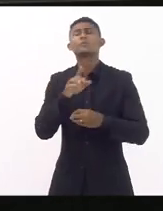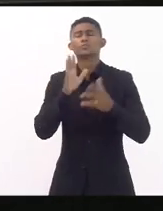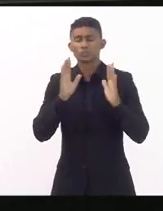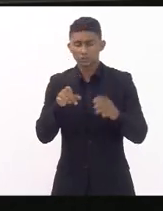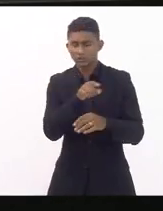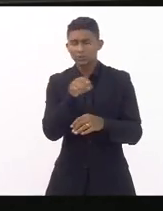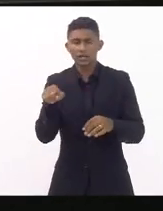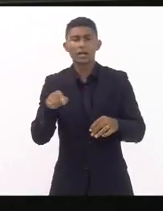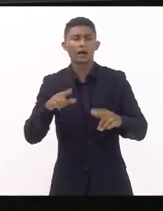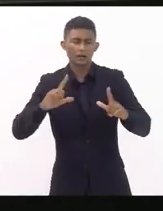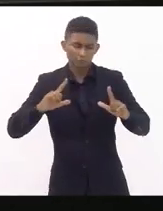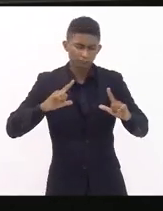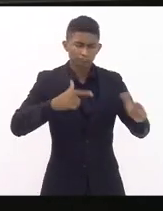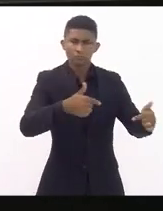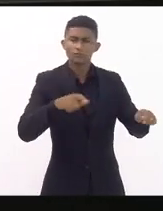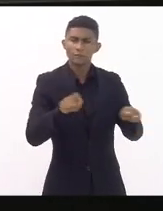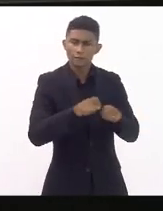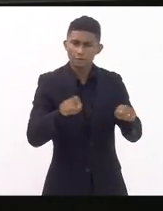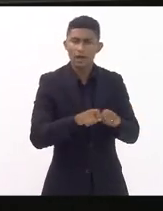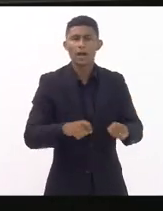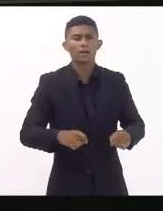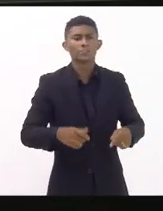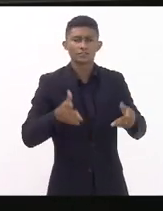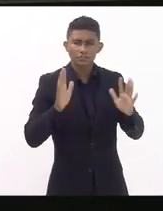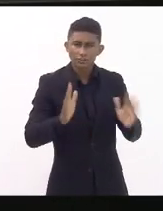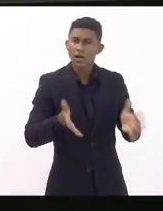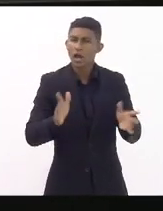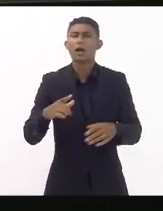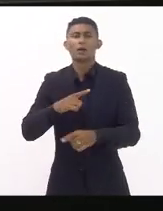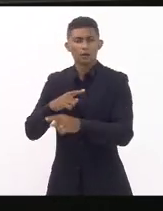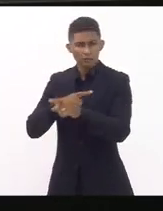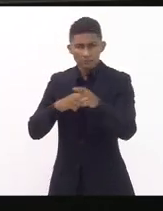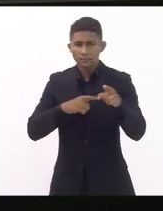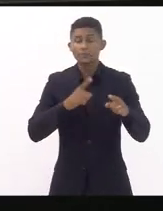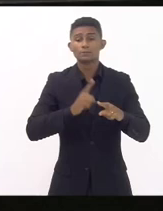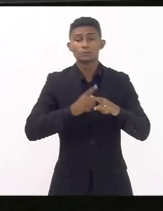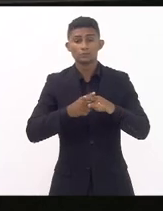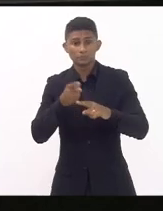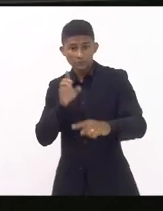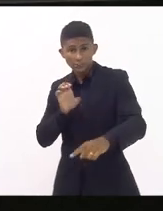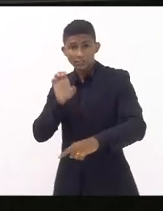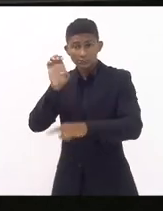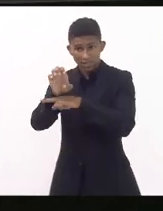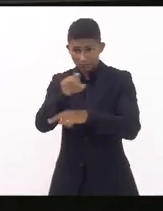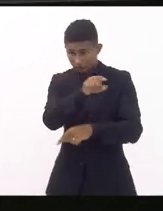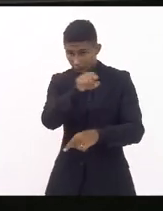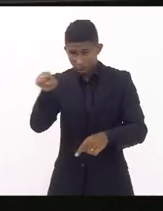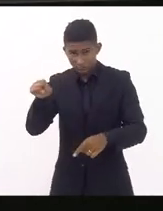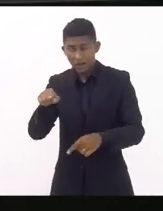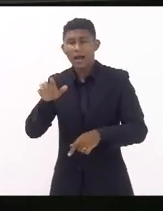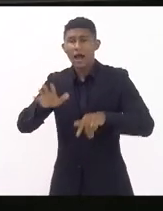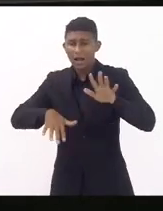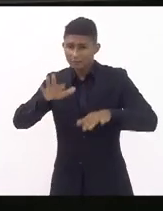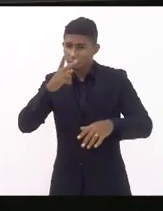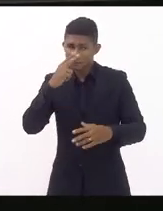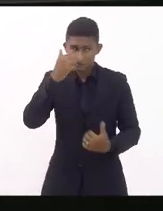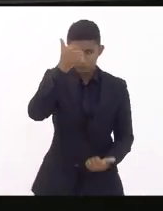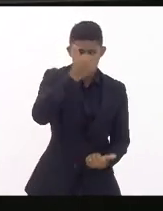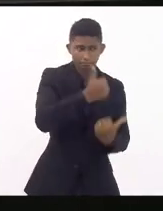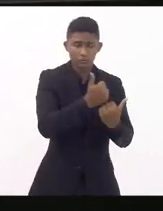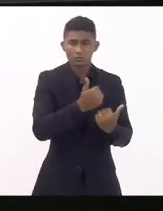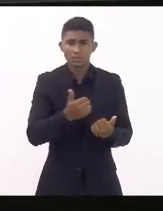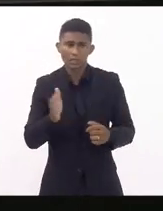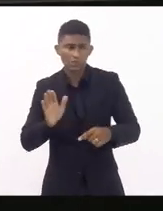dentro do presídio. Porque quando falta o braço do Estado, no sentido desse apoio, no